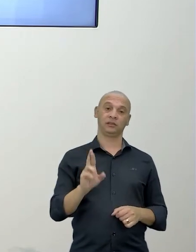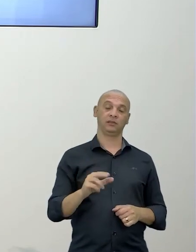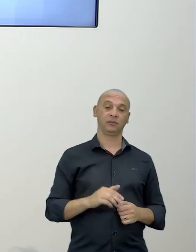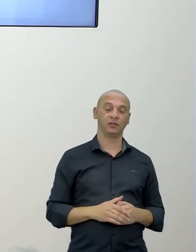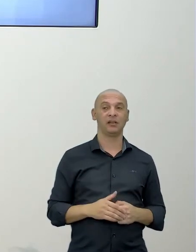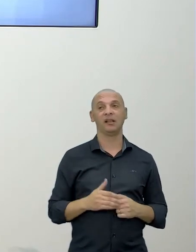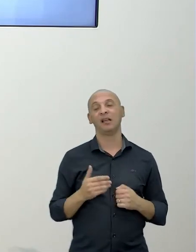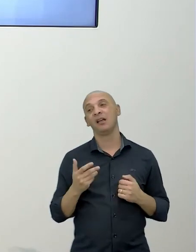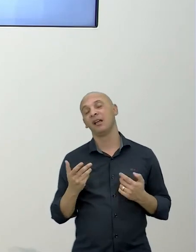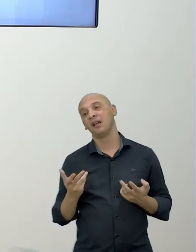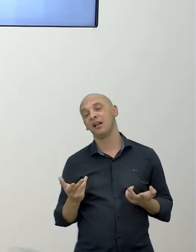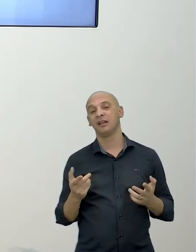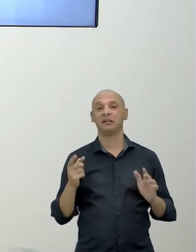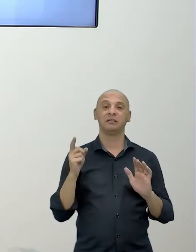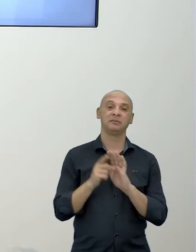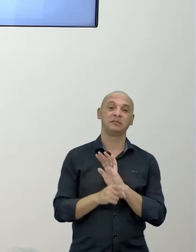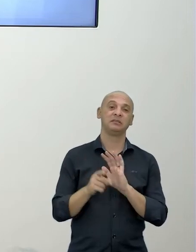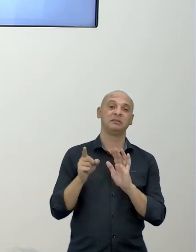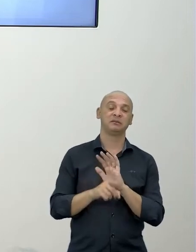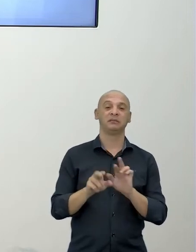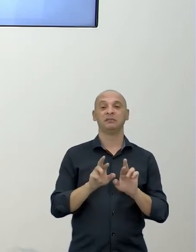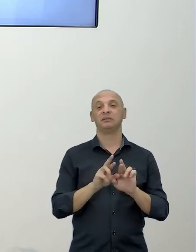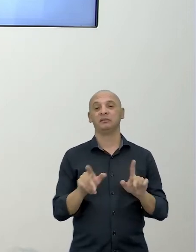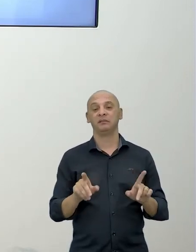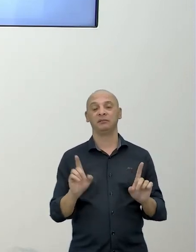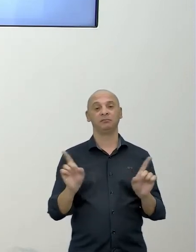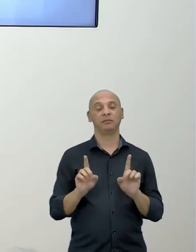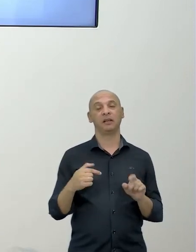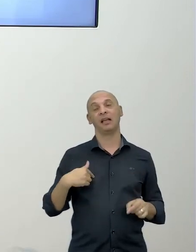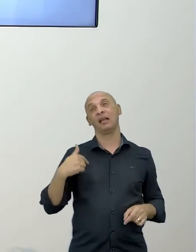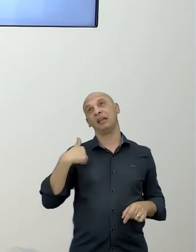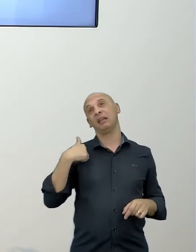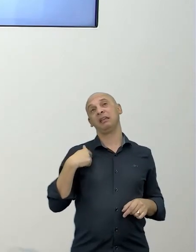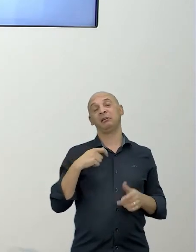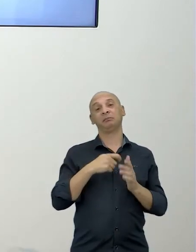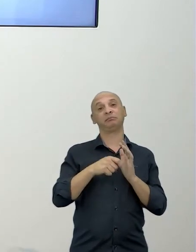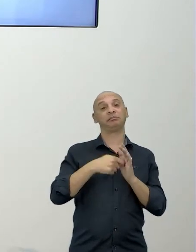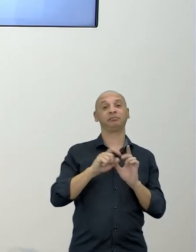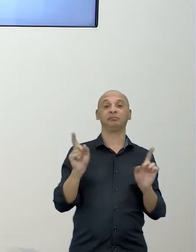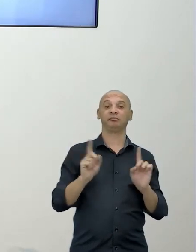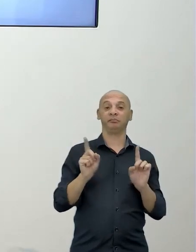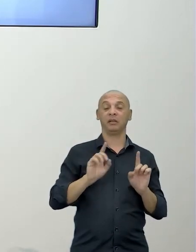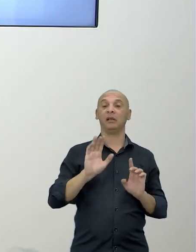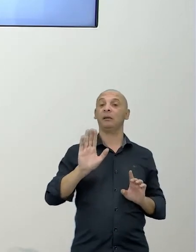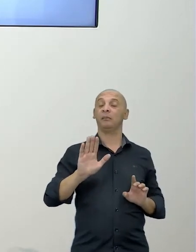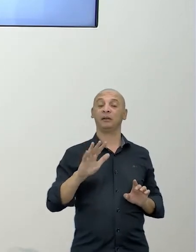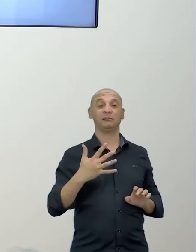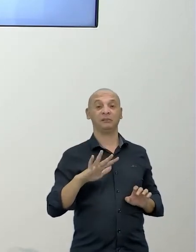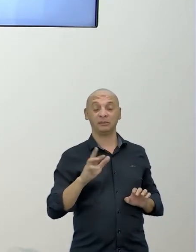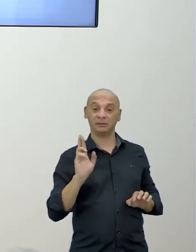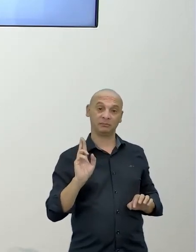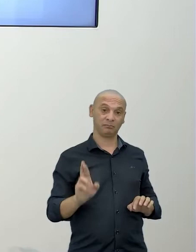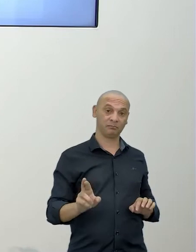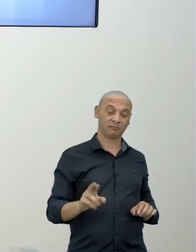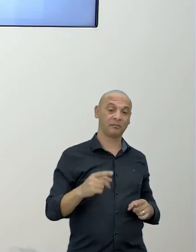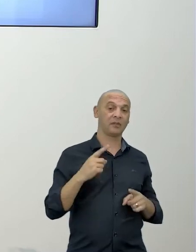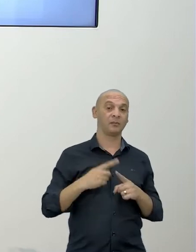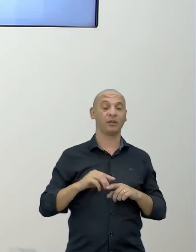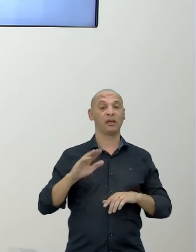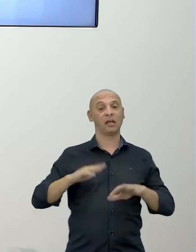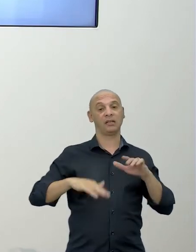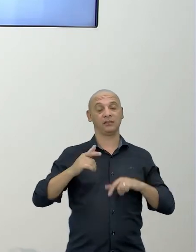perguntas para essas pessoas, para justamente você depois bater as respostas. Não adianta você fazer perguntas diferentes,